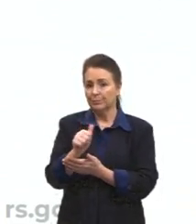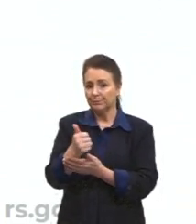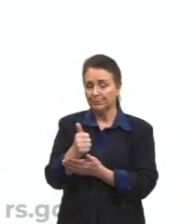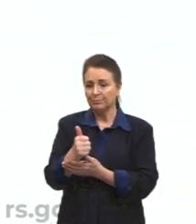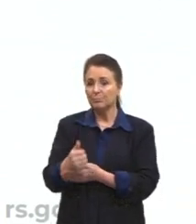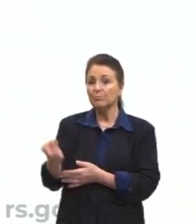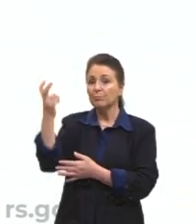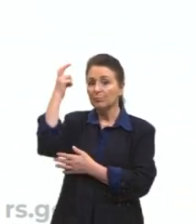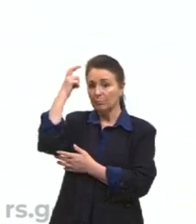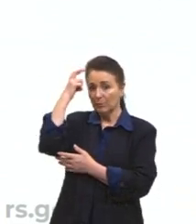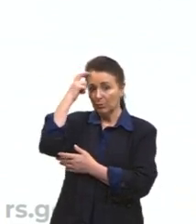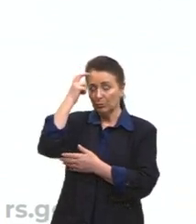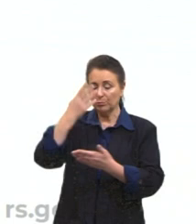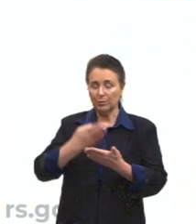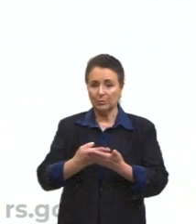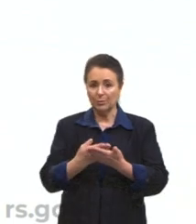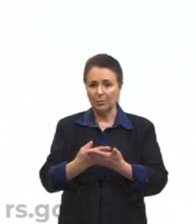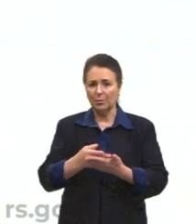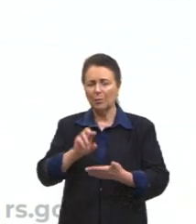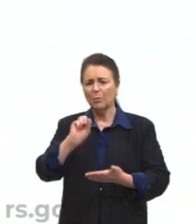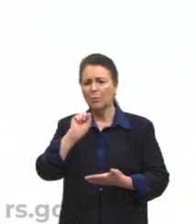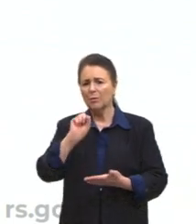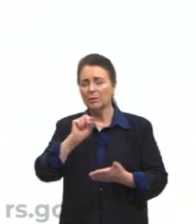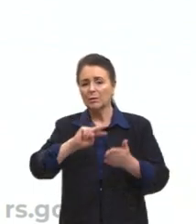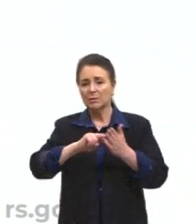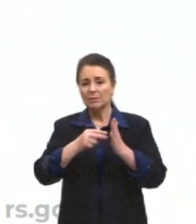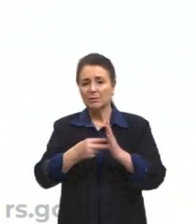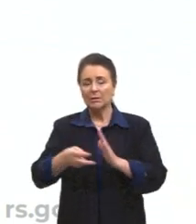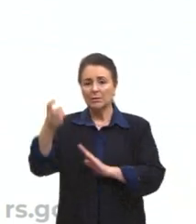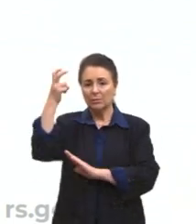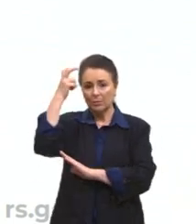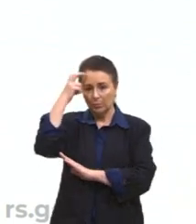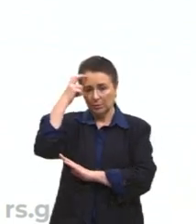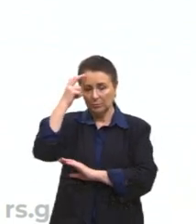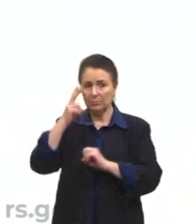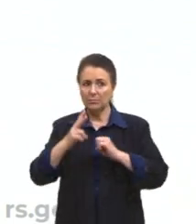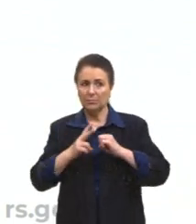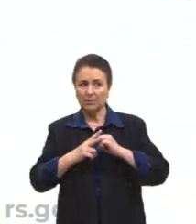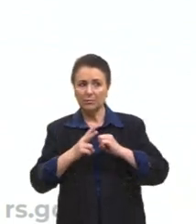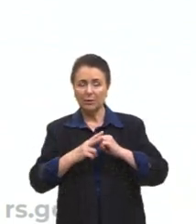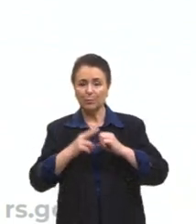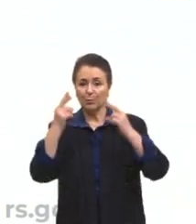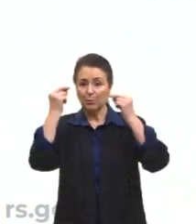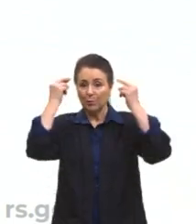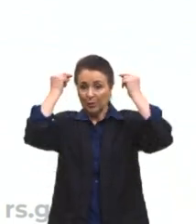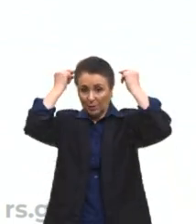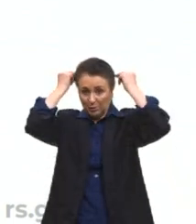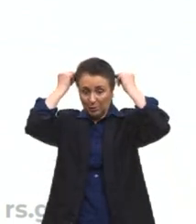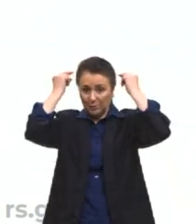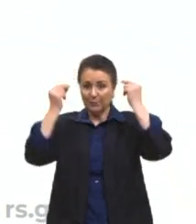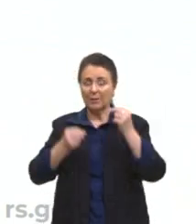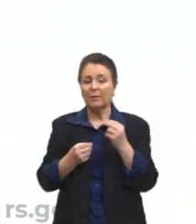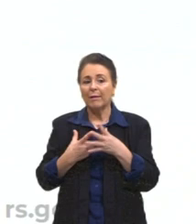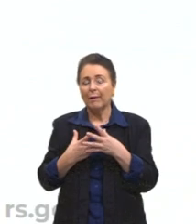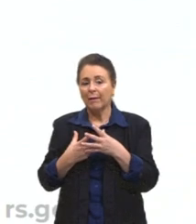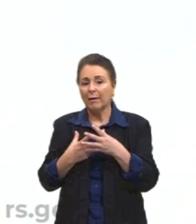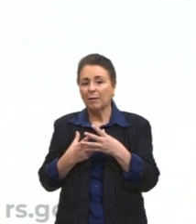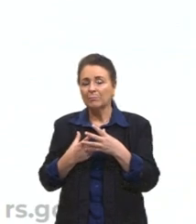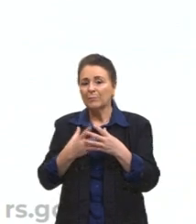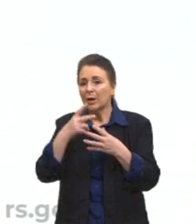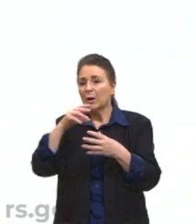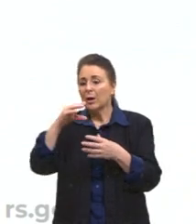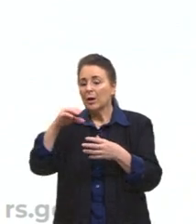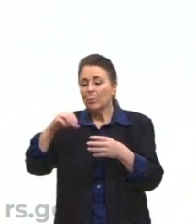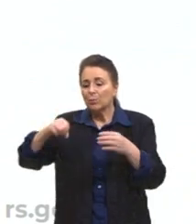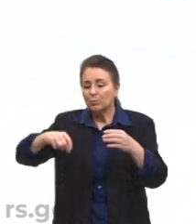cultura o que a cultura né era um verbo grego que é cultivar a colher é